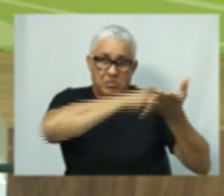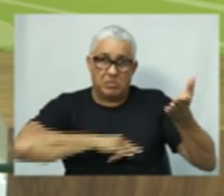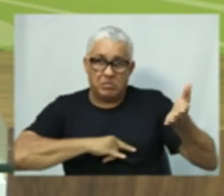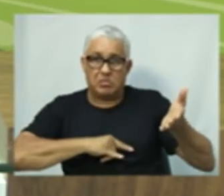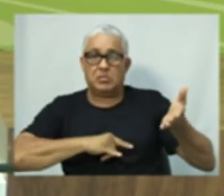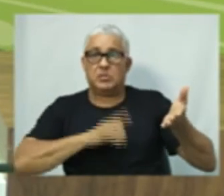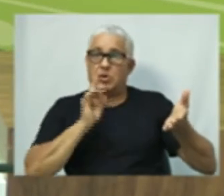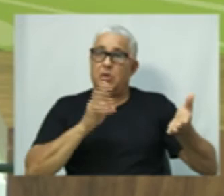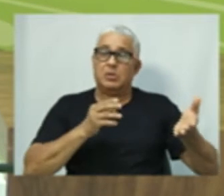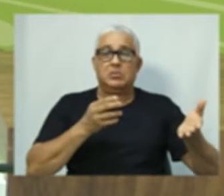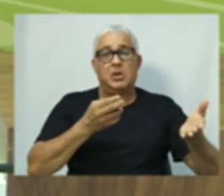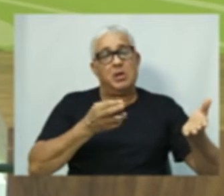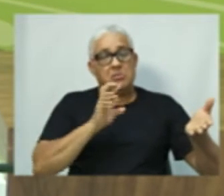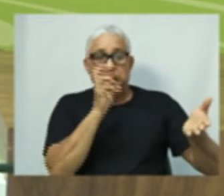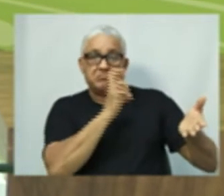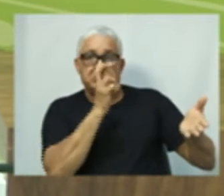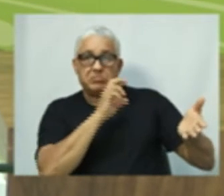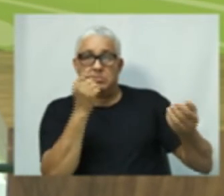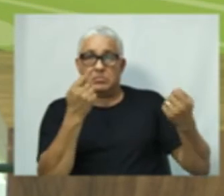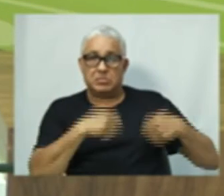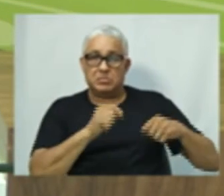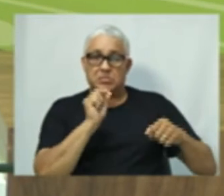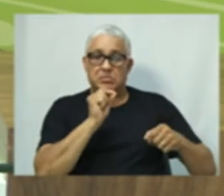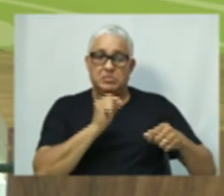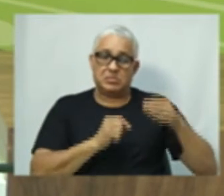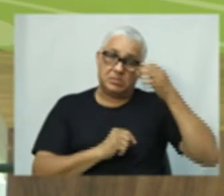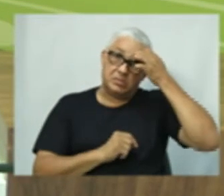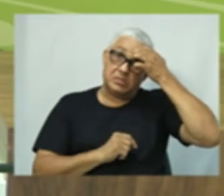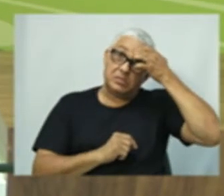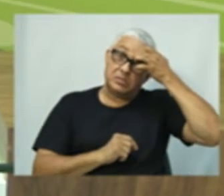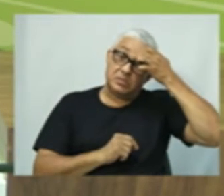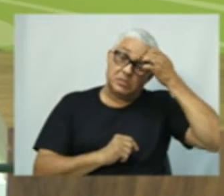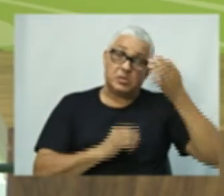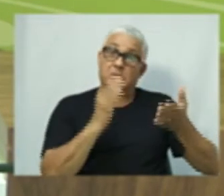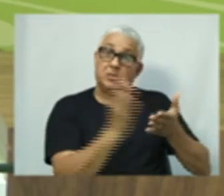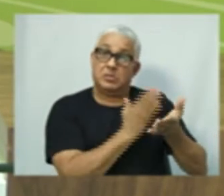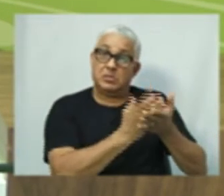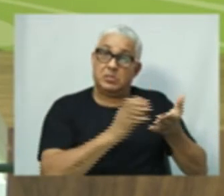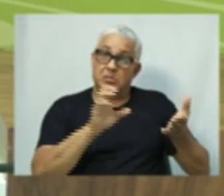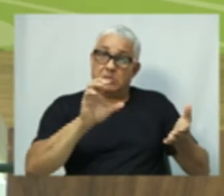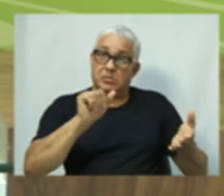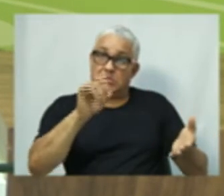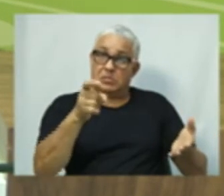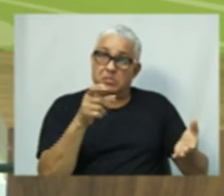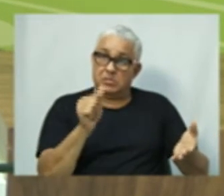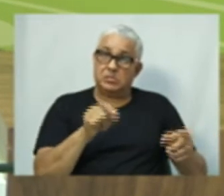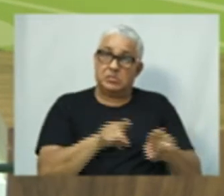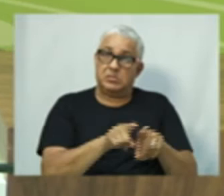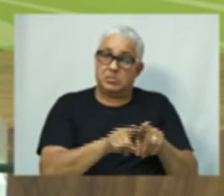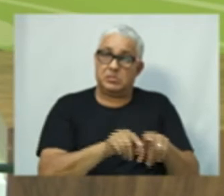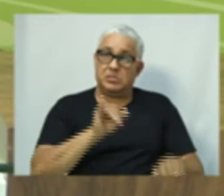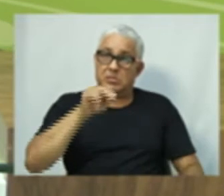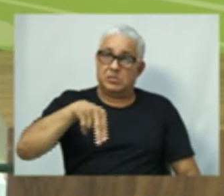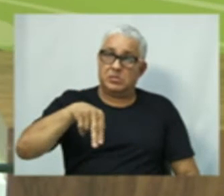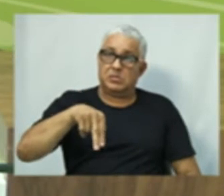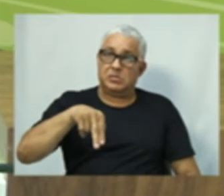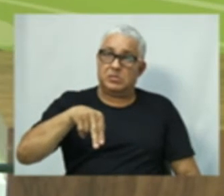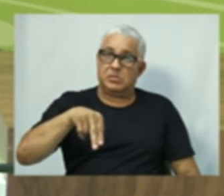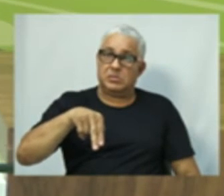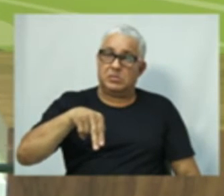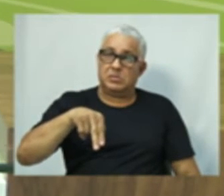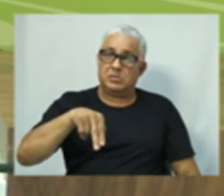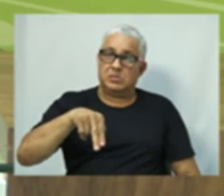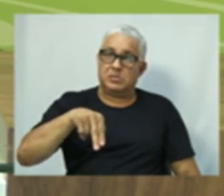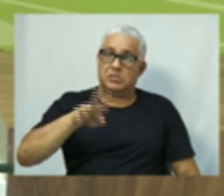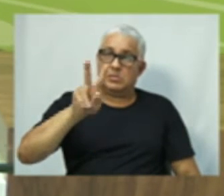de fiscalização, ela precisa simplesmente gerar o quê? O livro caixa, né, e o registro de inventário. Já